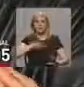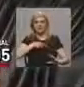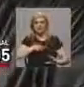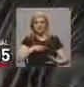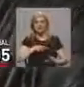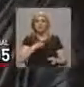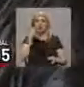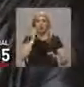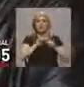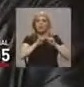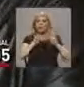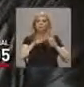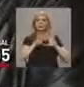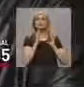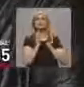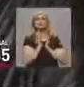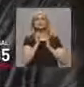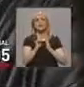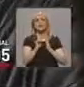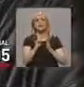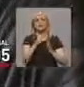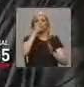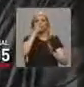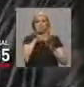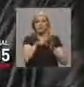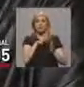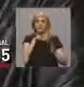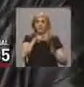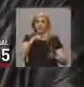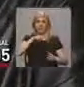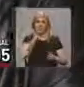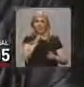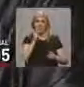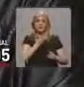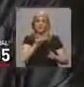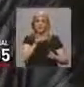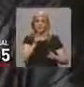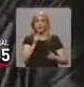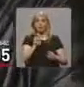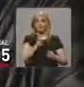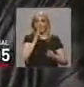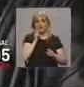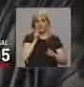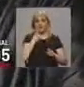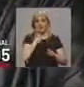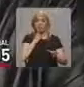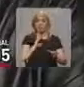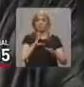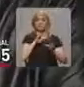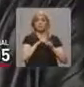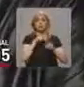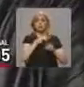das linhas gerais da história desse narrador são as da minha vida. Portanto, eu também regressei ao meu